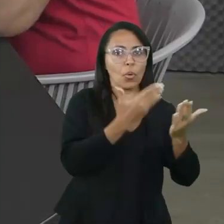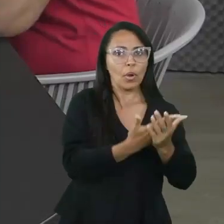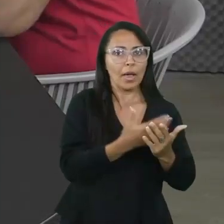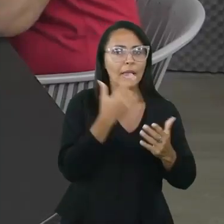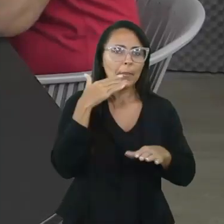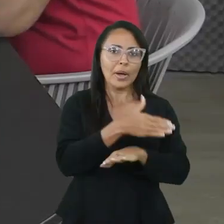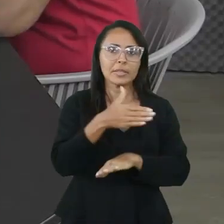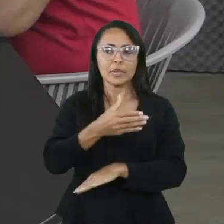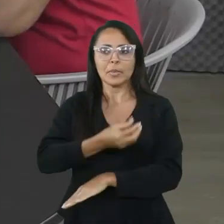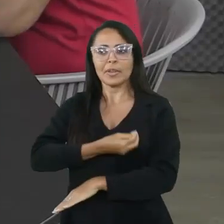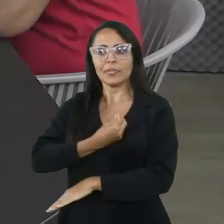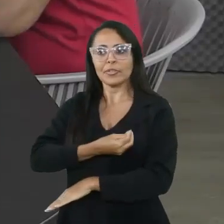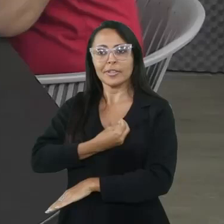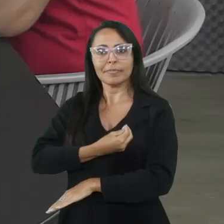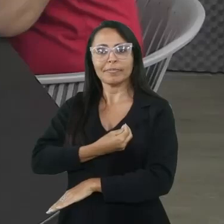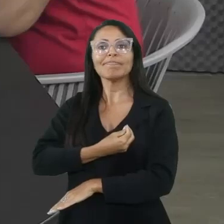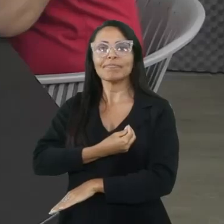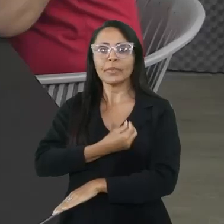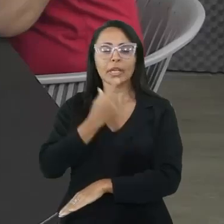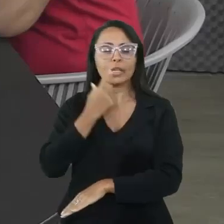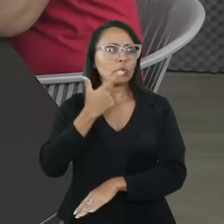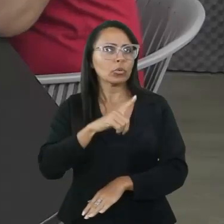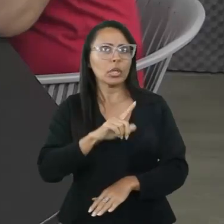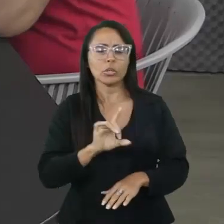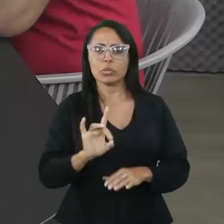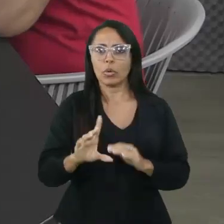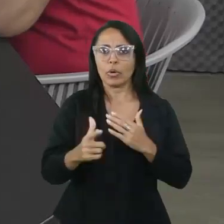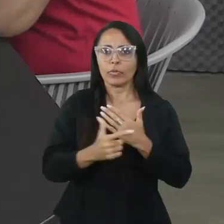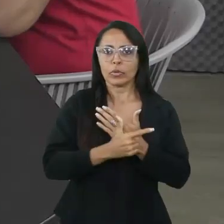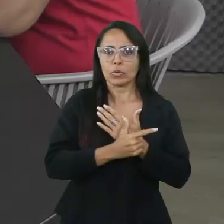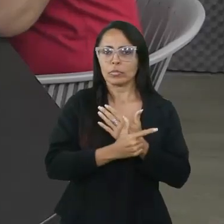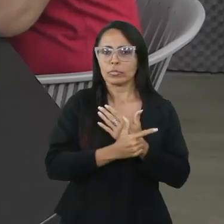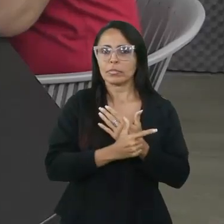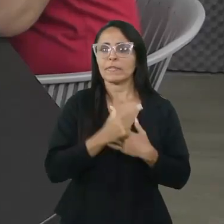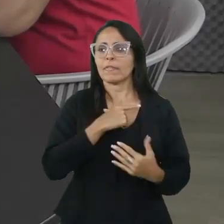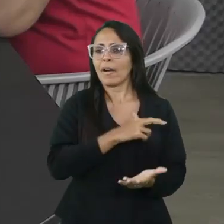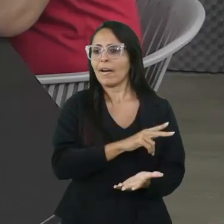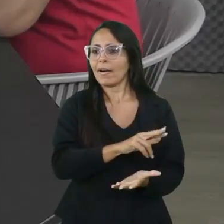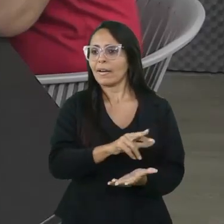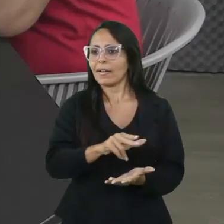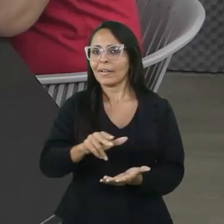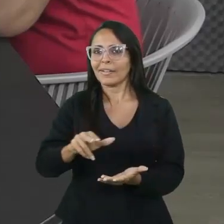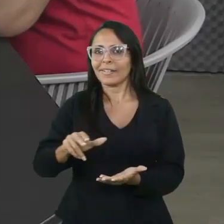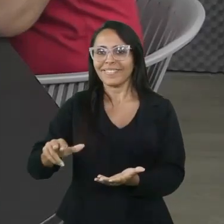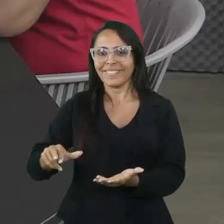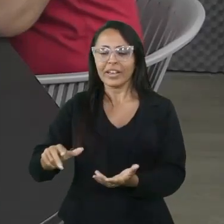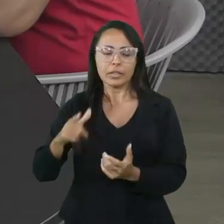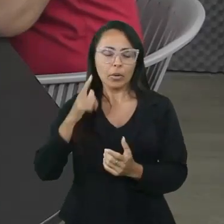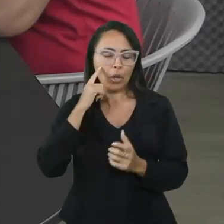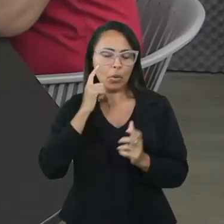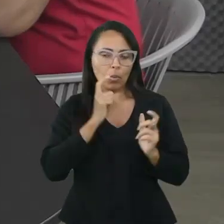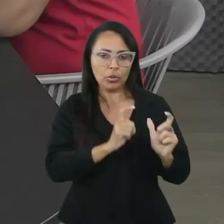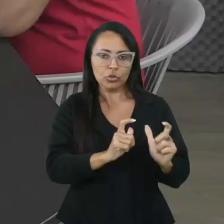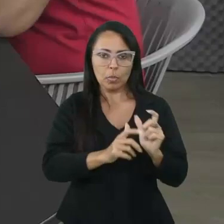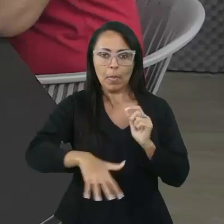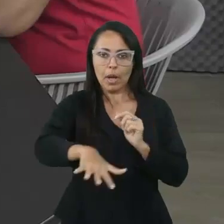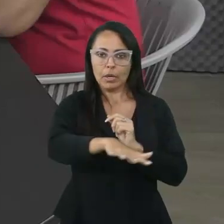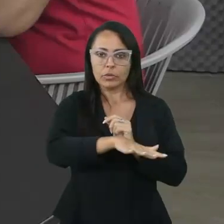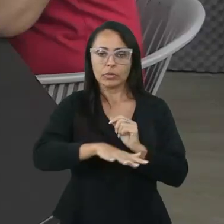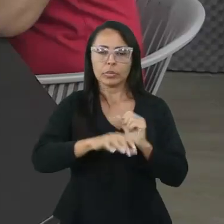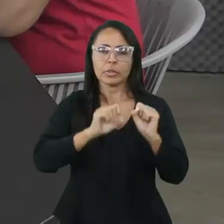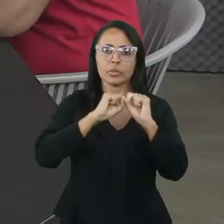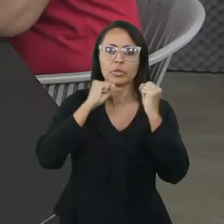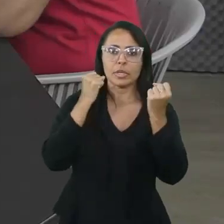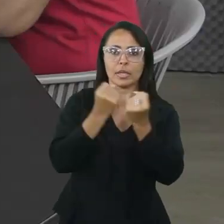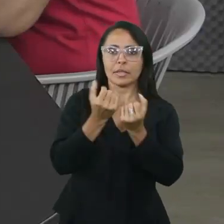parte. E como tal, ela não tem só uma função, ela tem várias. Então a escola, né, é um espaço que serve para socializar,